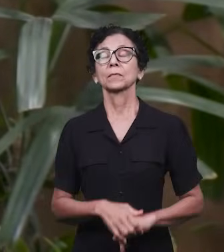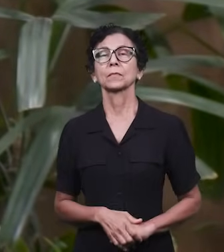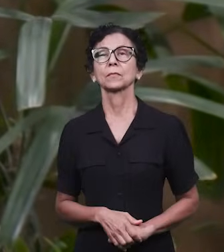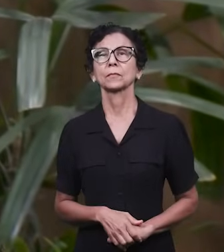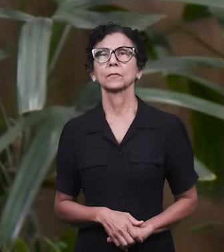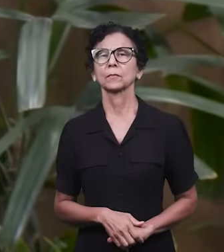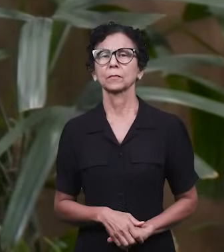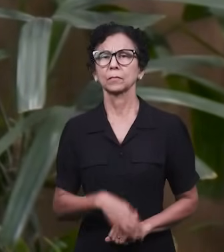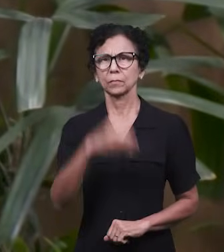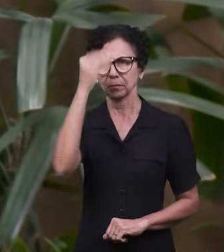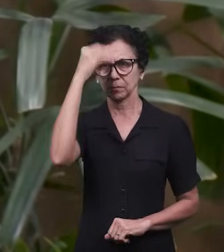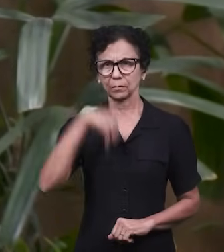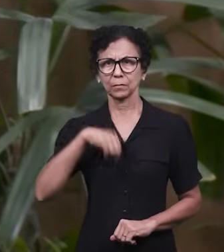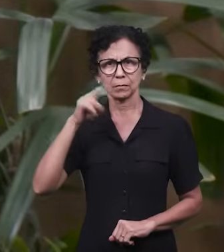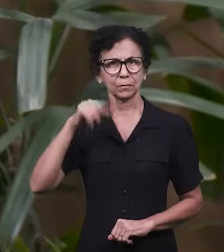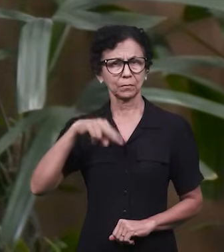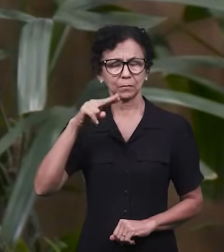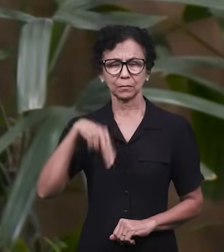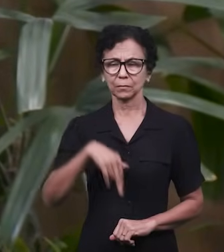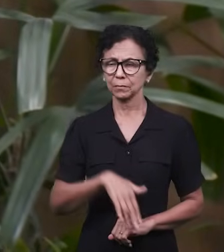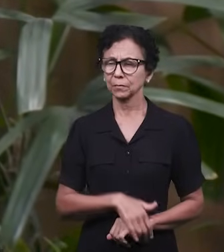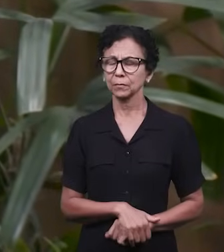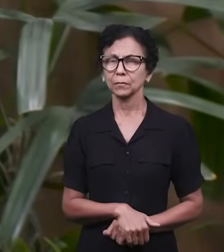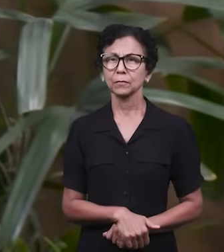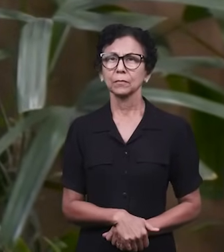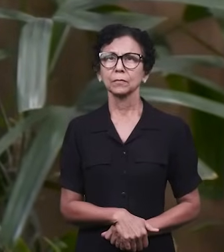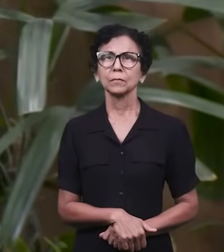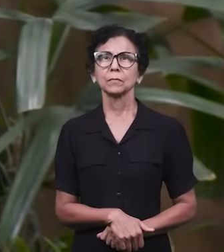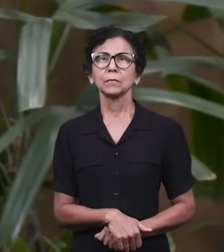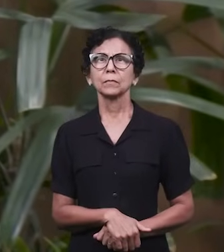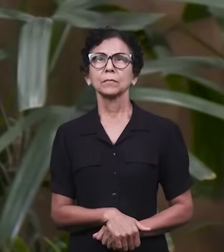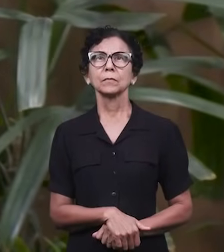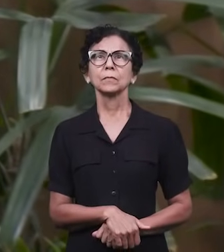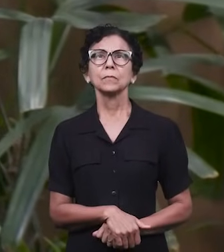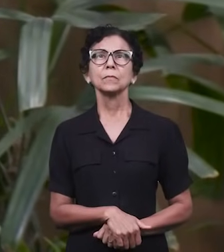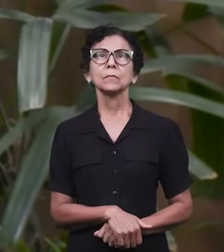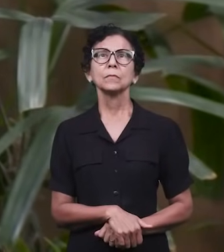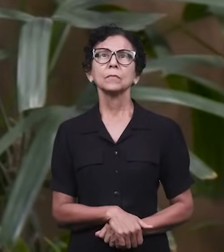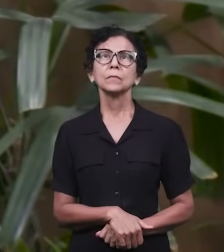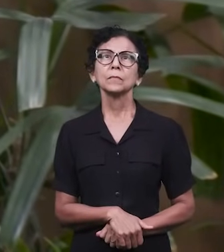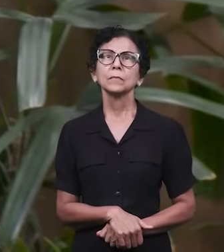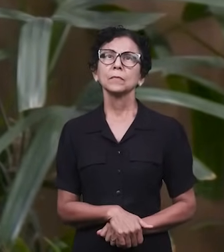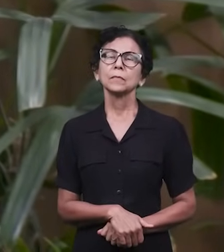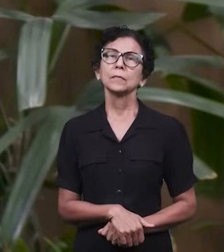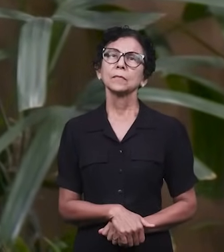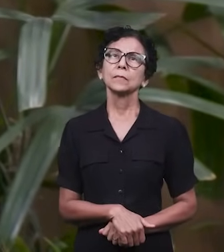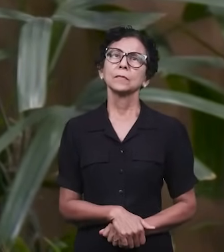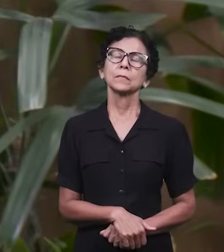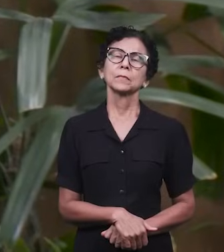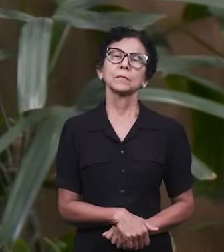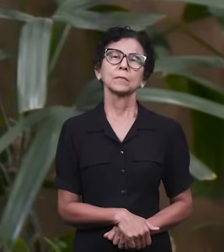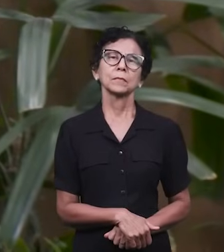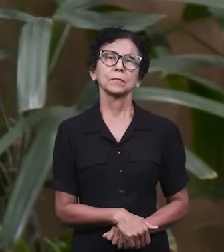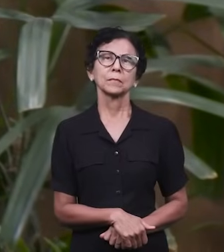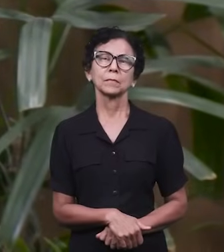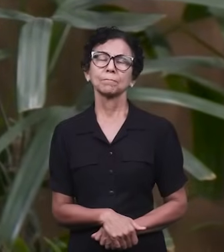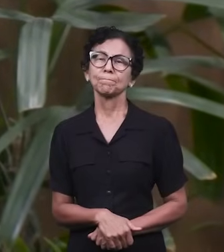nunca. Há profissões que elas demoram um pouco mais chegar nelas.